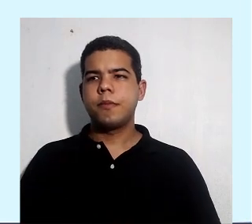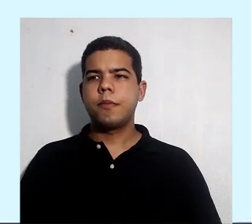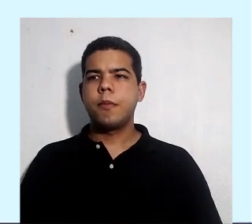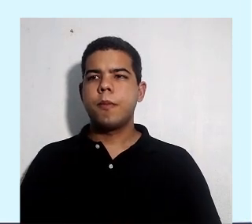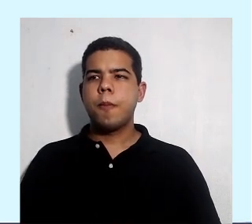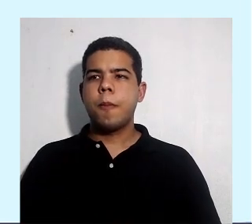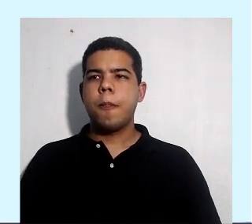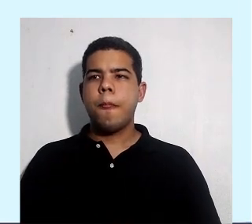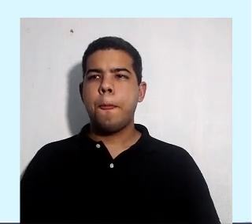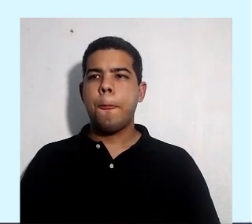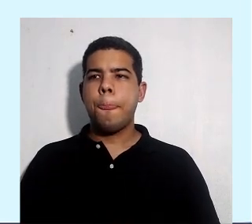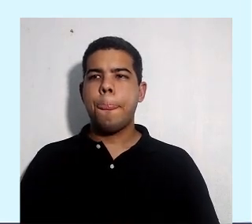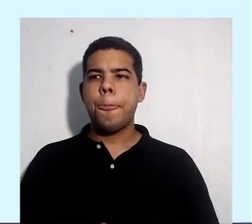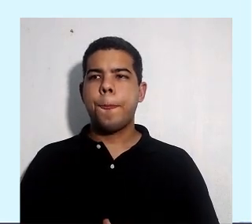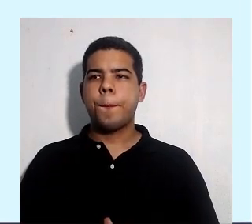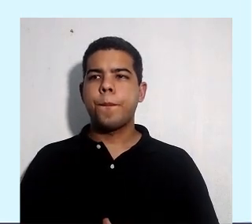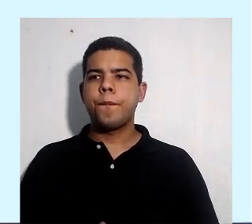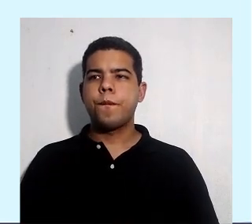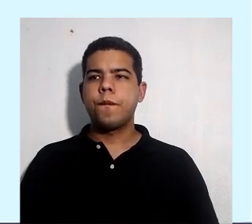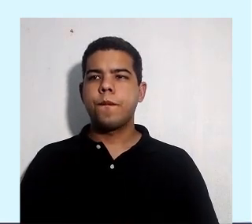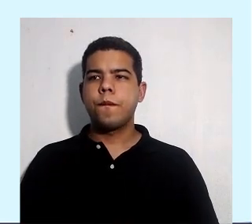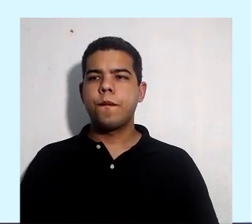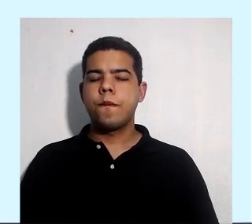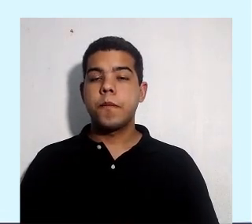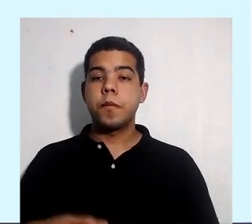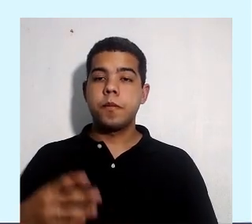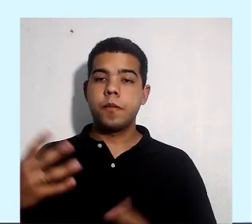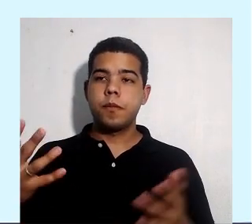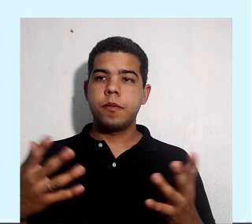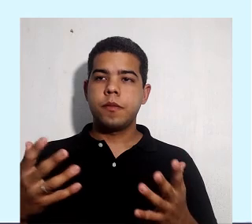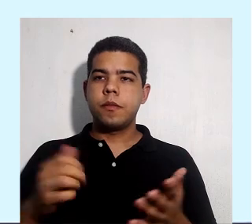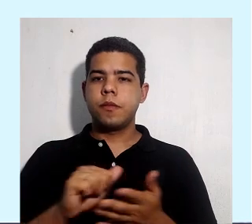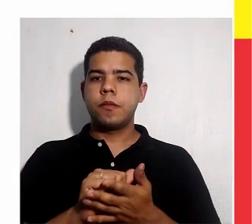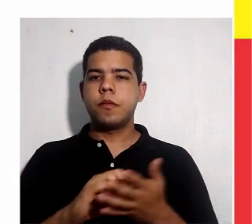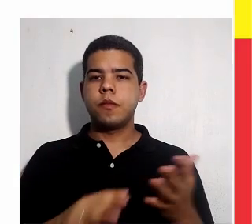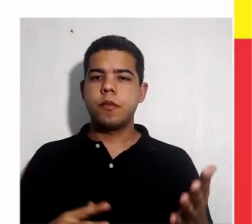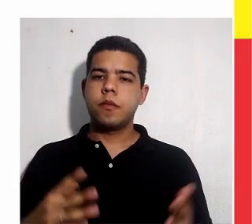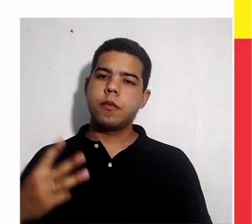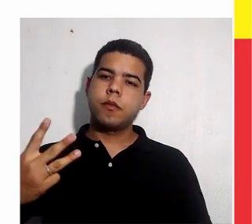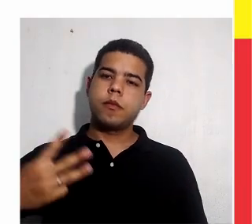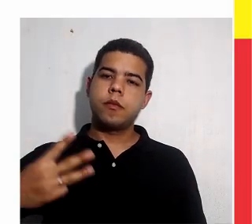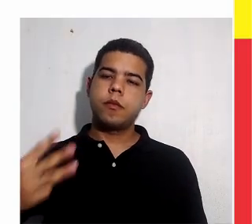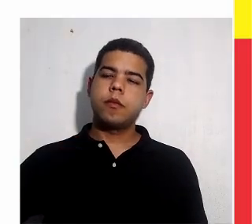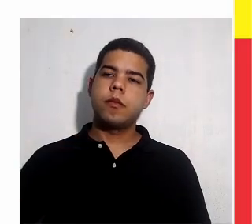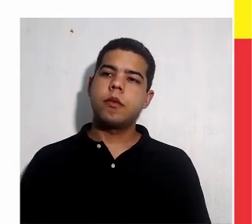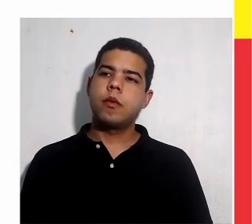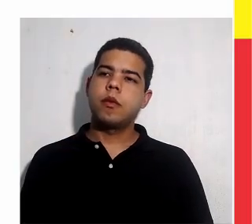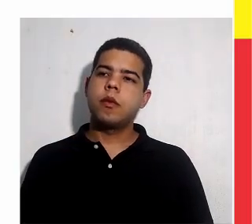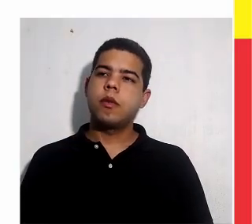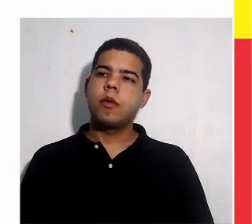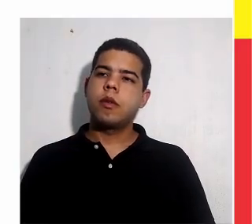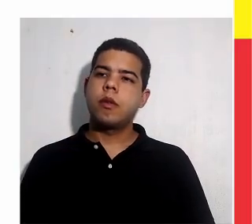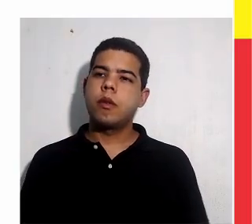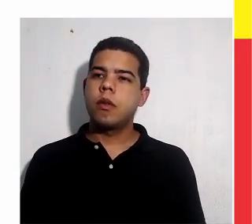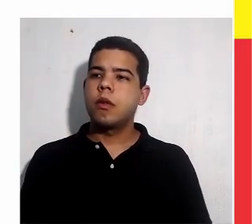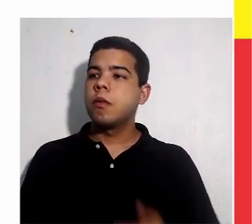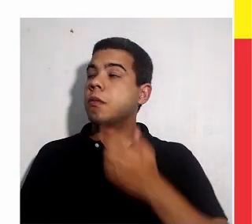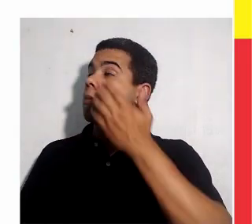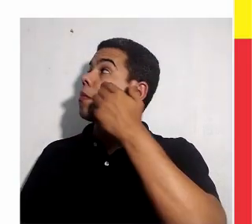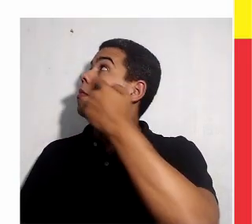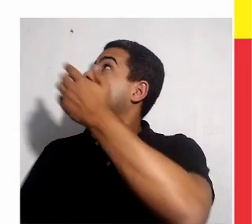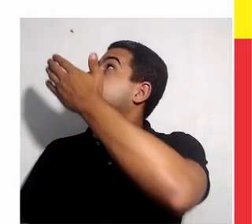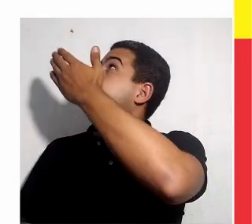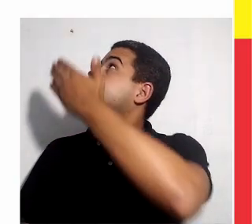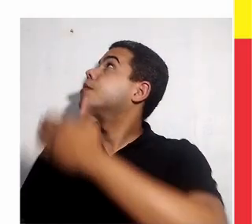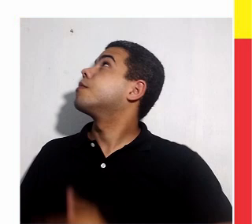também. Vamos agora aqui à nossa terceira questão. Calcule a área da